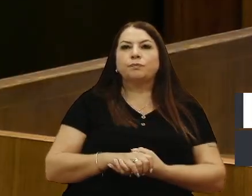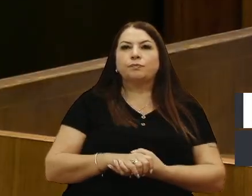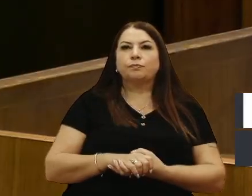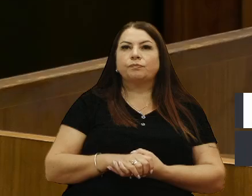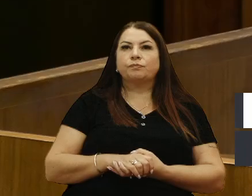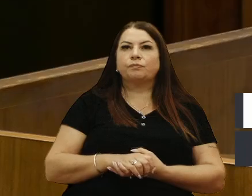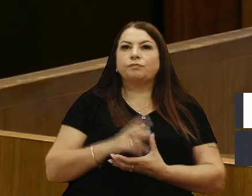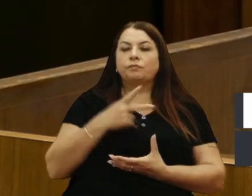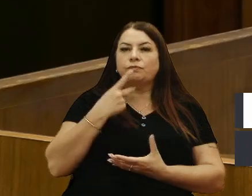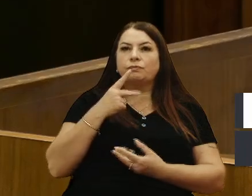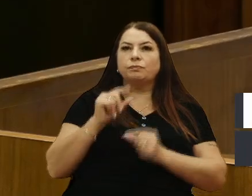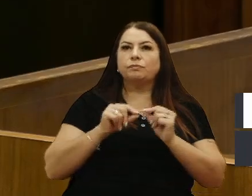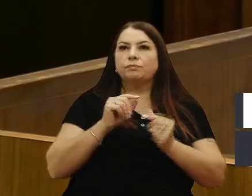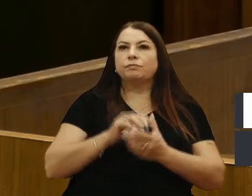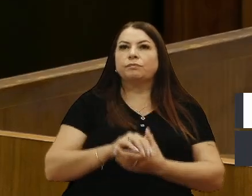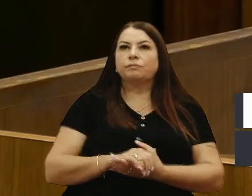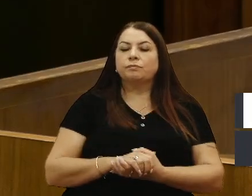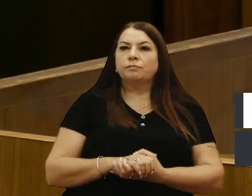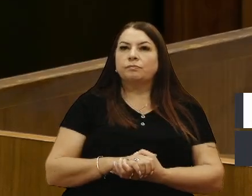usar para falar um pouco...